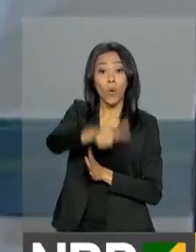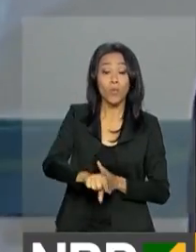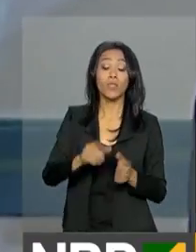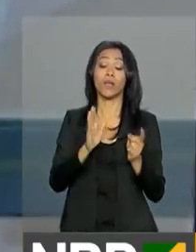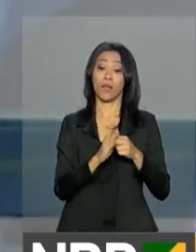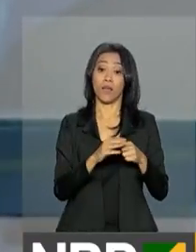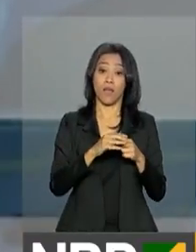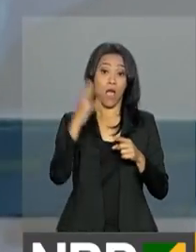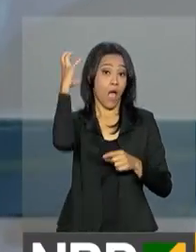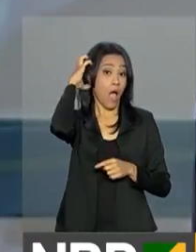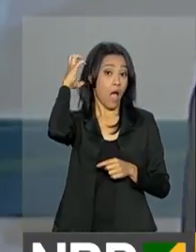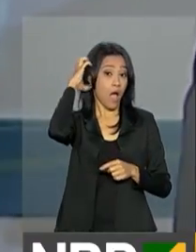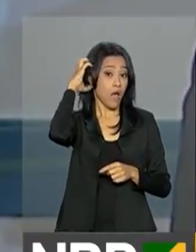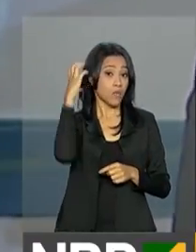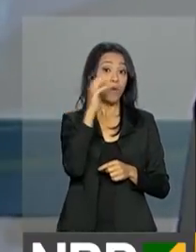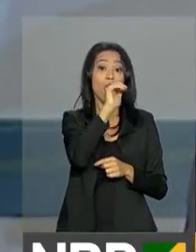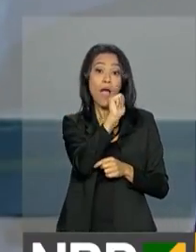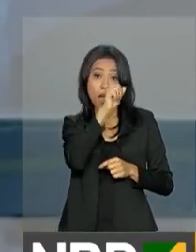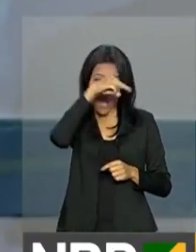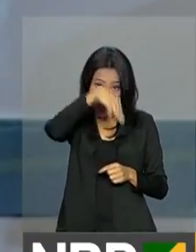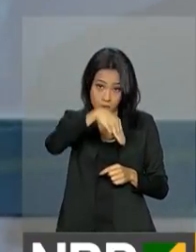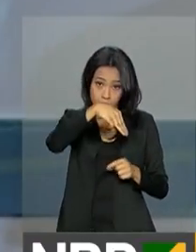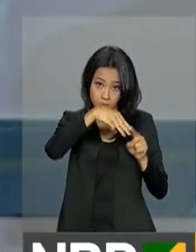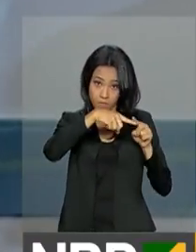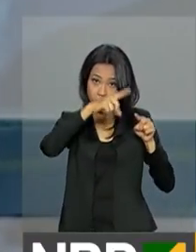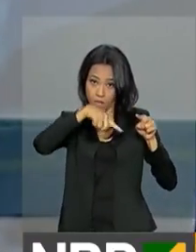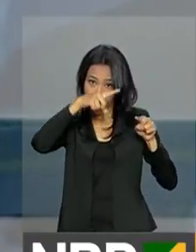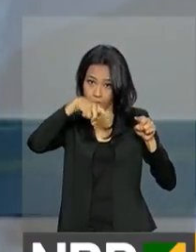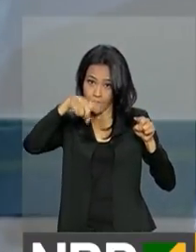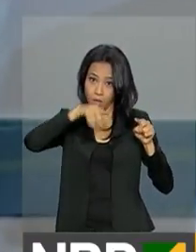para a frequência FM, não é, Kassab?